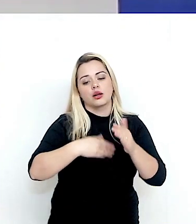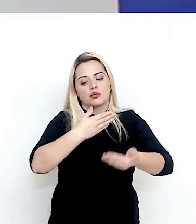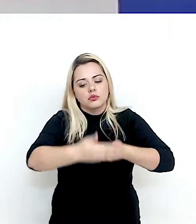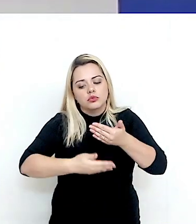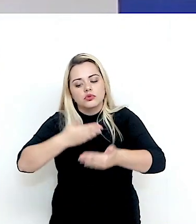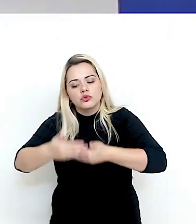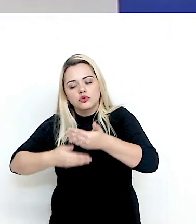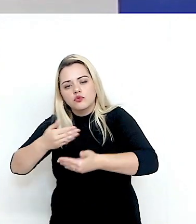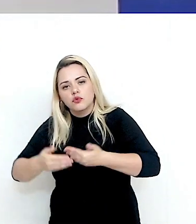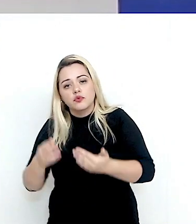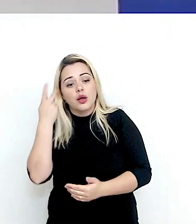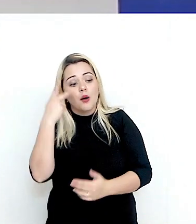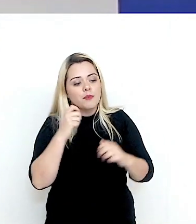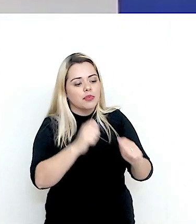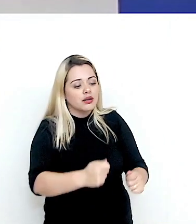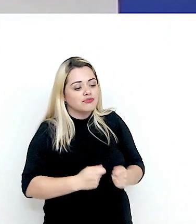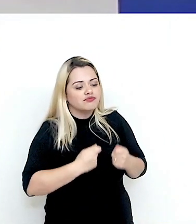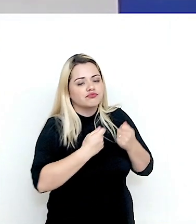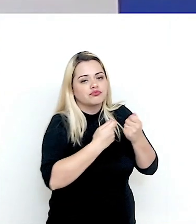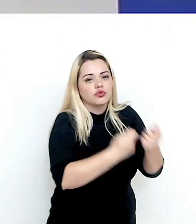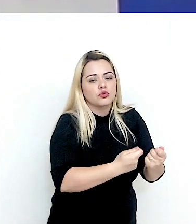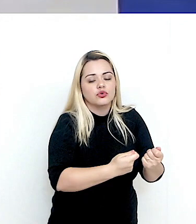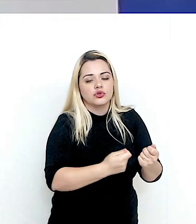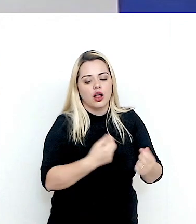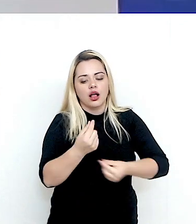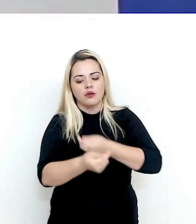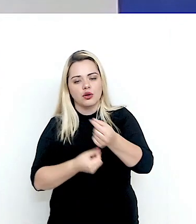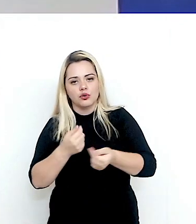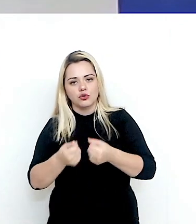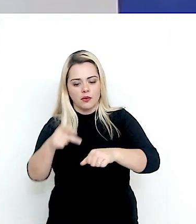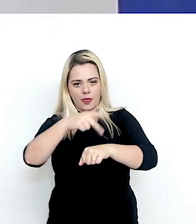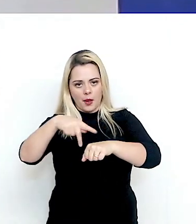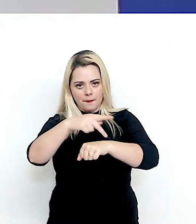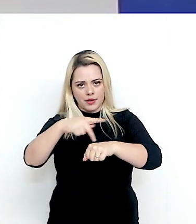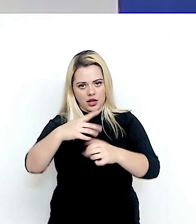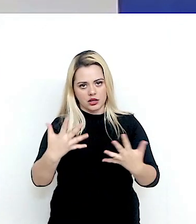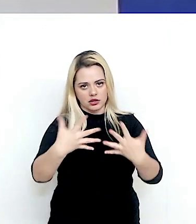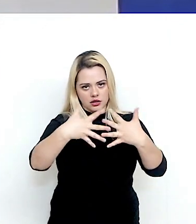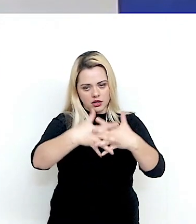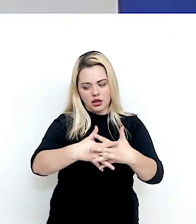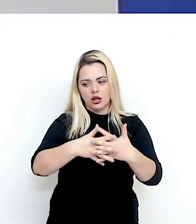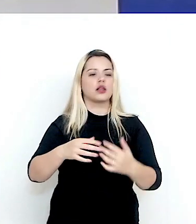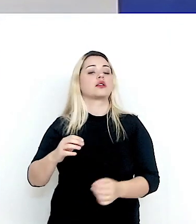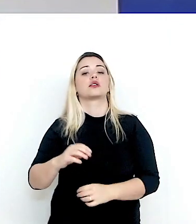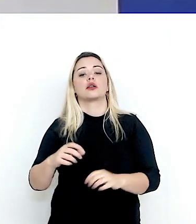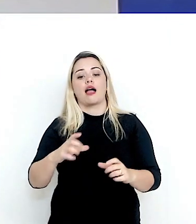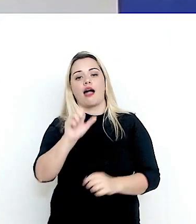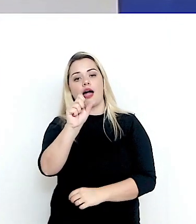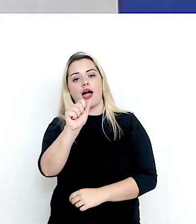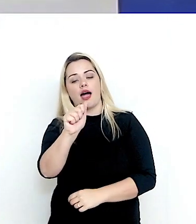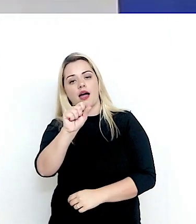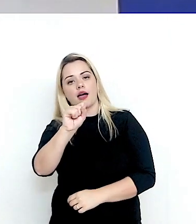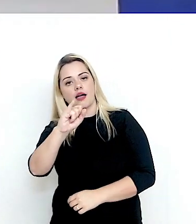desenvolvimento justamente para encorajar a cooperação econômica entre os países da centrou 11 países